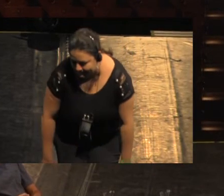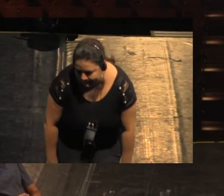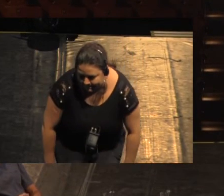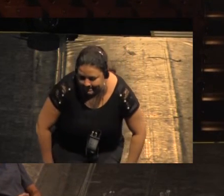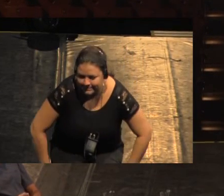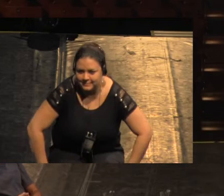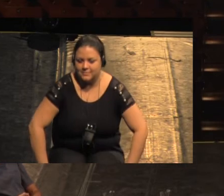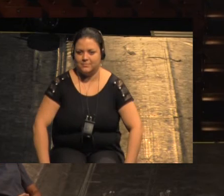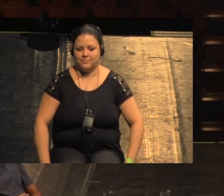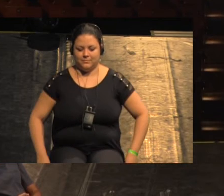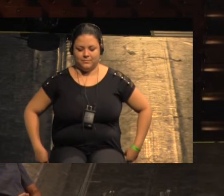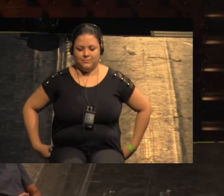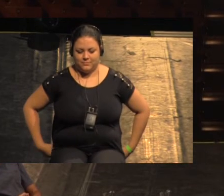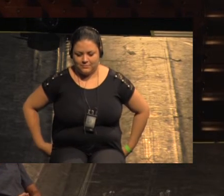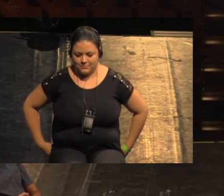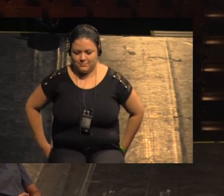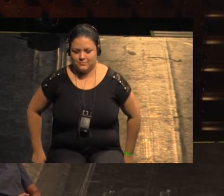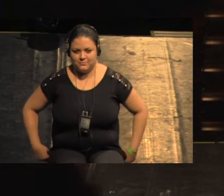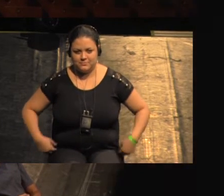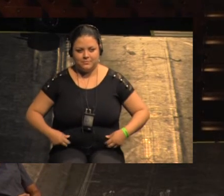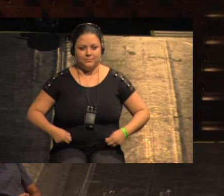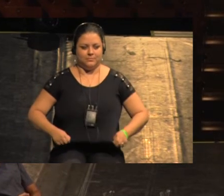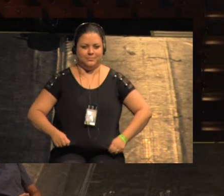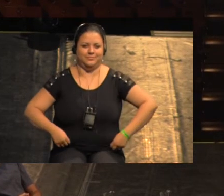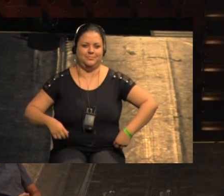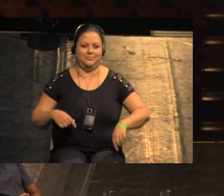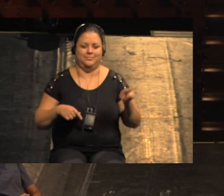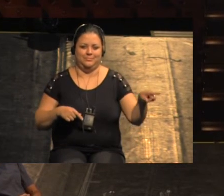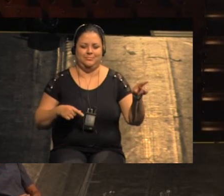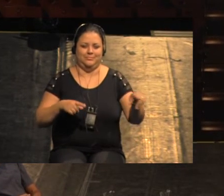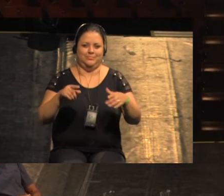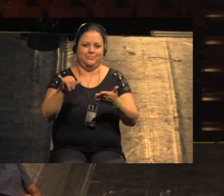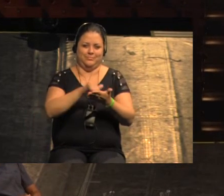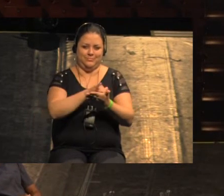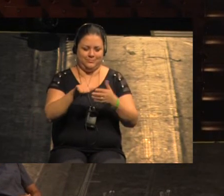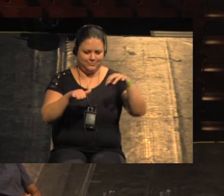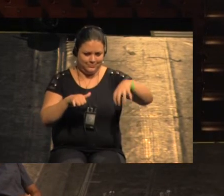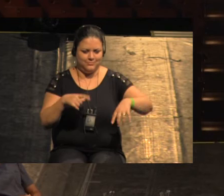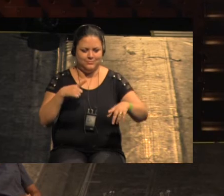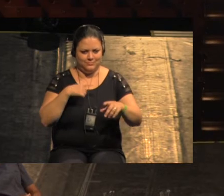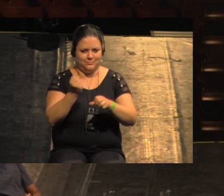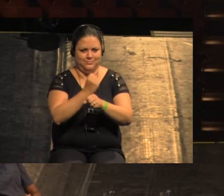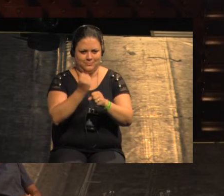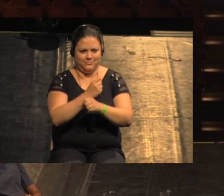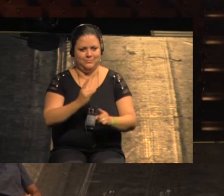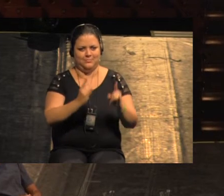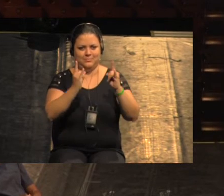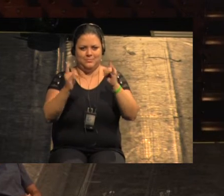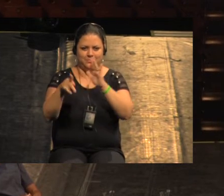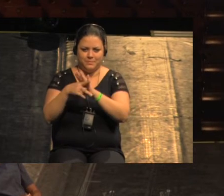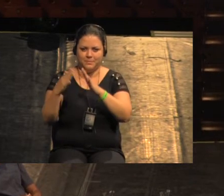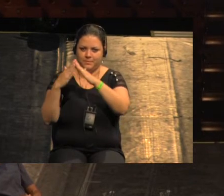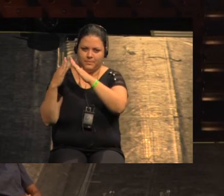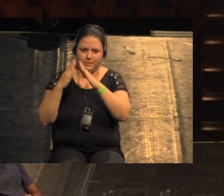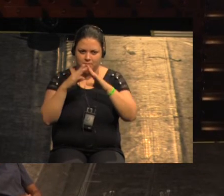Lá foram construídos prédios de habitação para baixa renda. Foi construído por um arquiteto